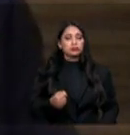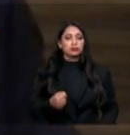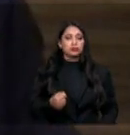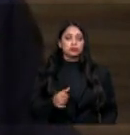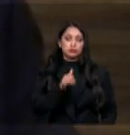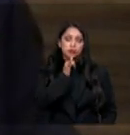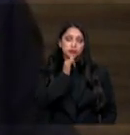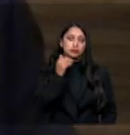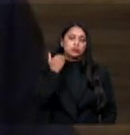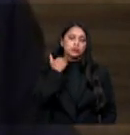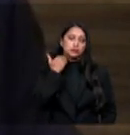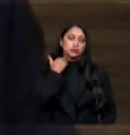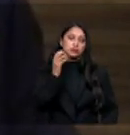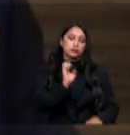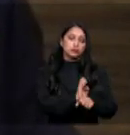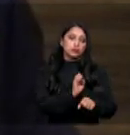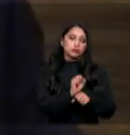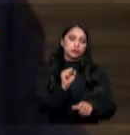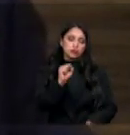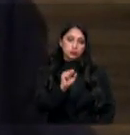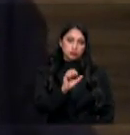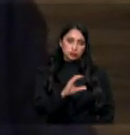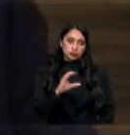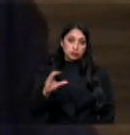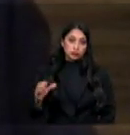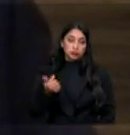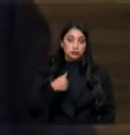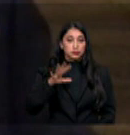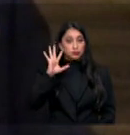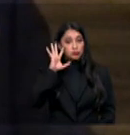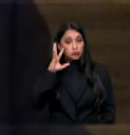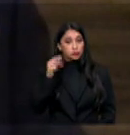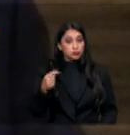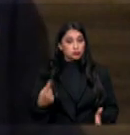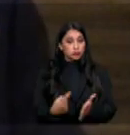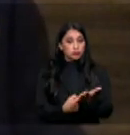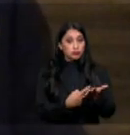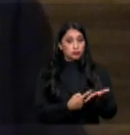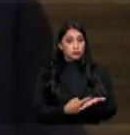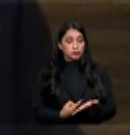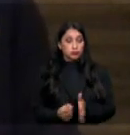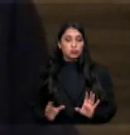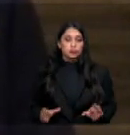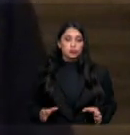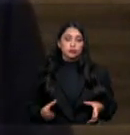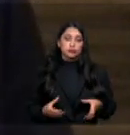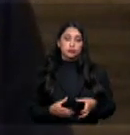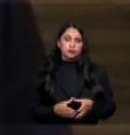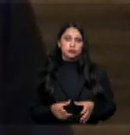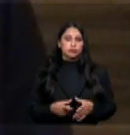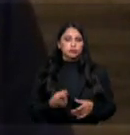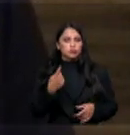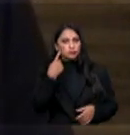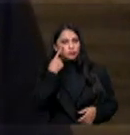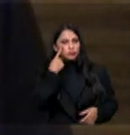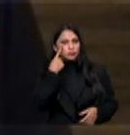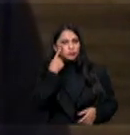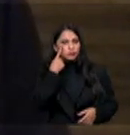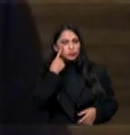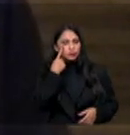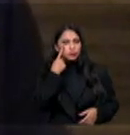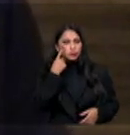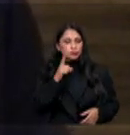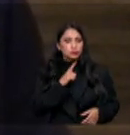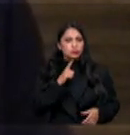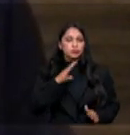de Santa Catarina, eu assentei que a negociação coletiva deveria observar o